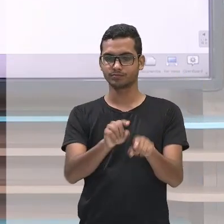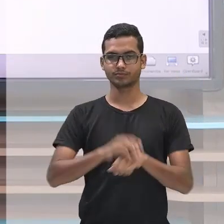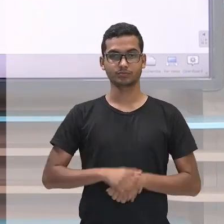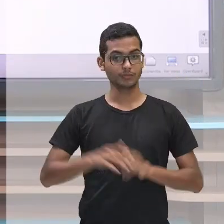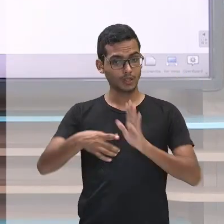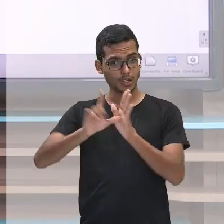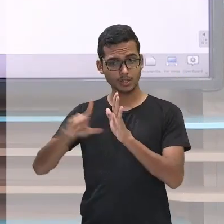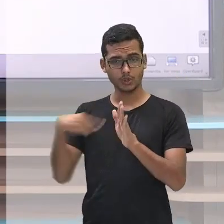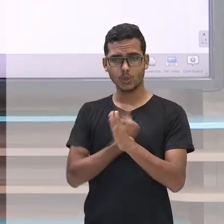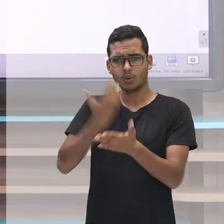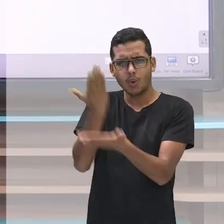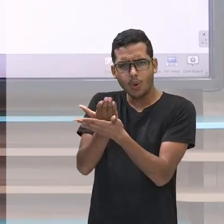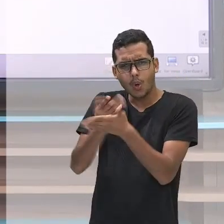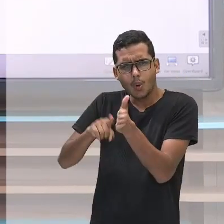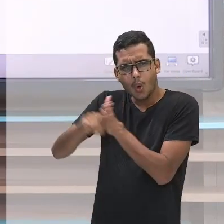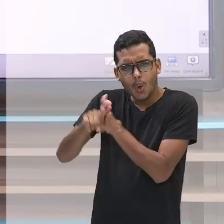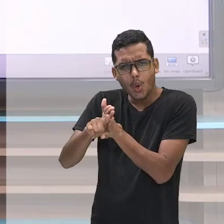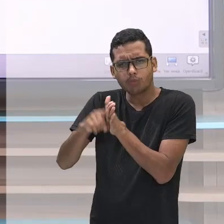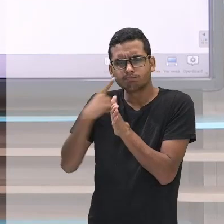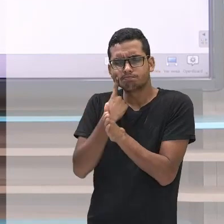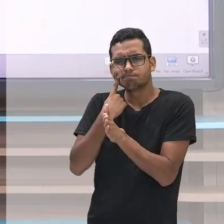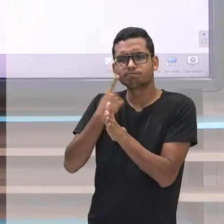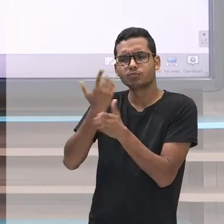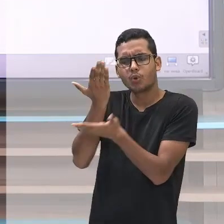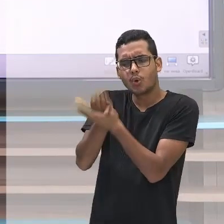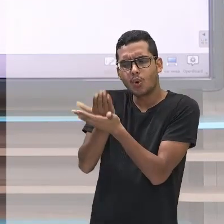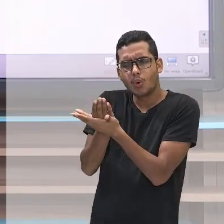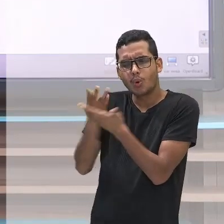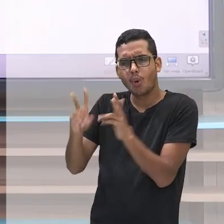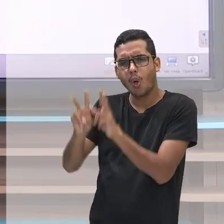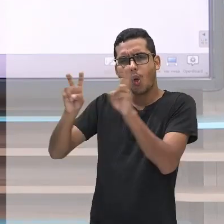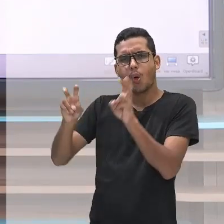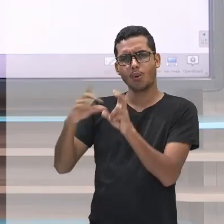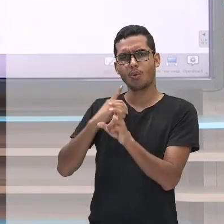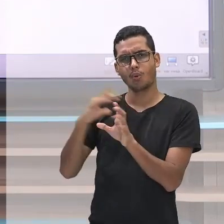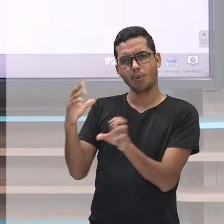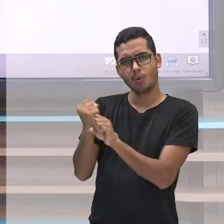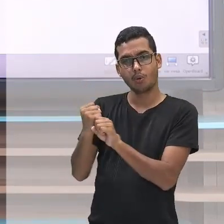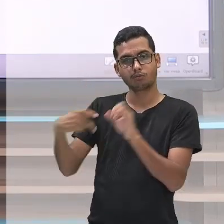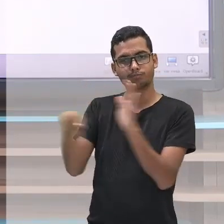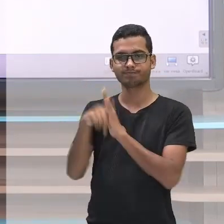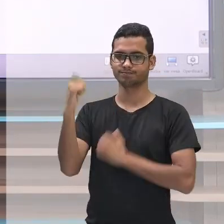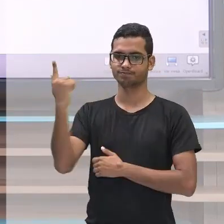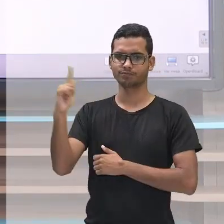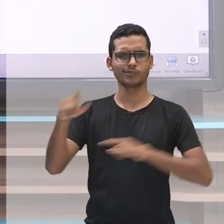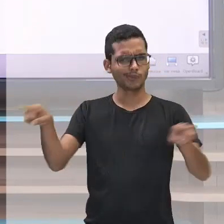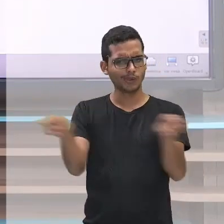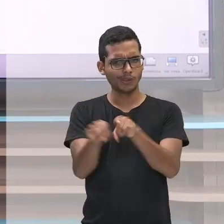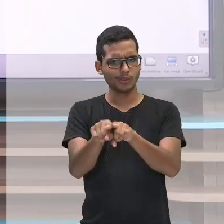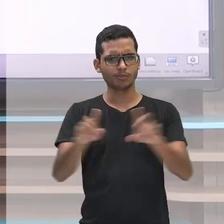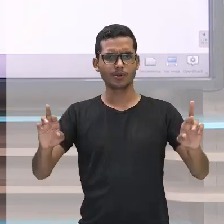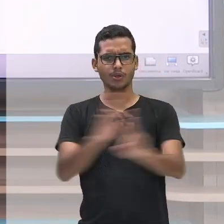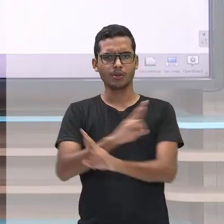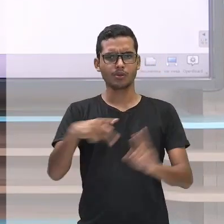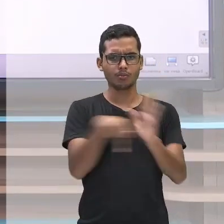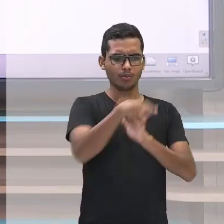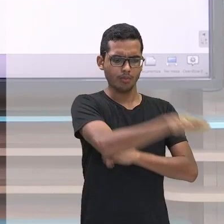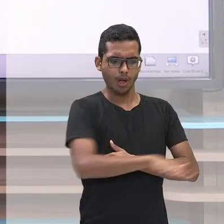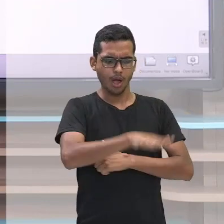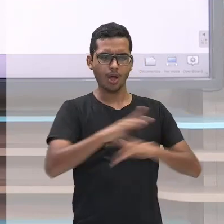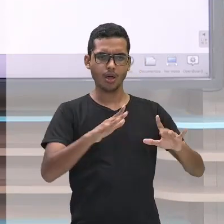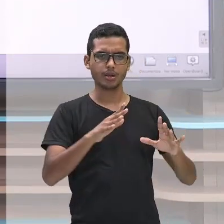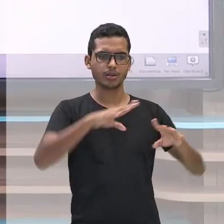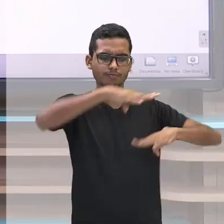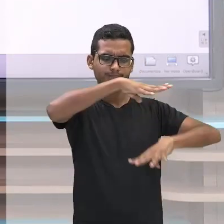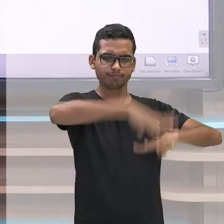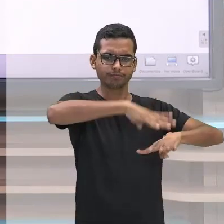ver isso, nós vamos verificar um pouco sobre o cálculo. Geografia também é matemática, Então é feito aí um